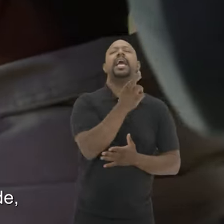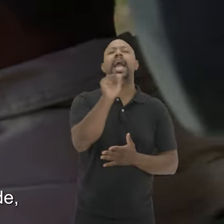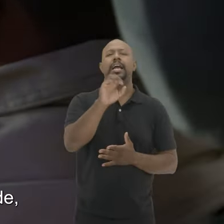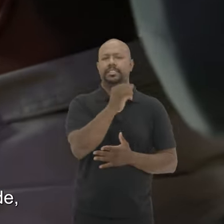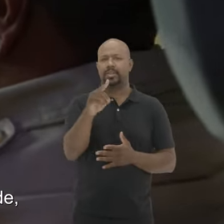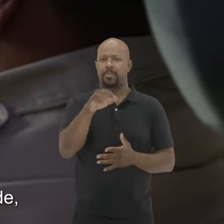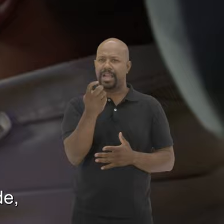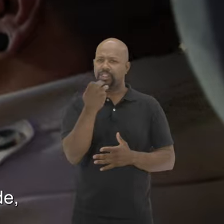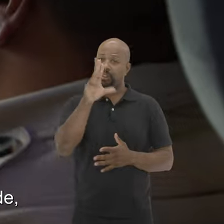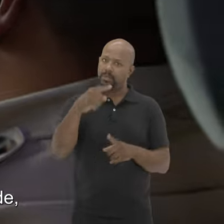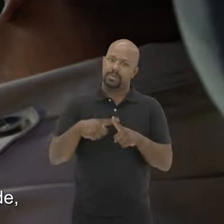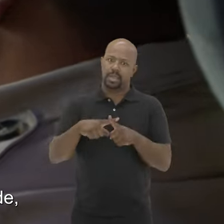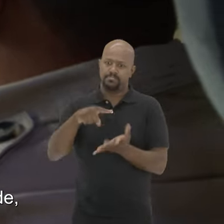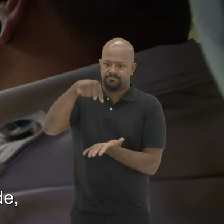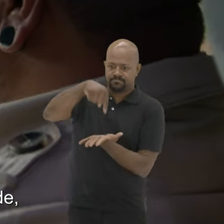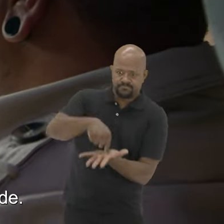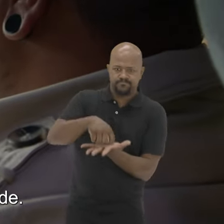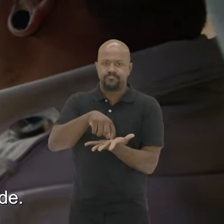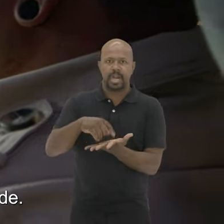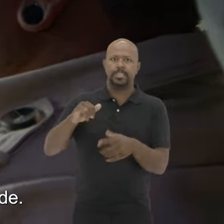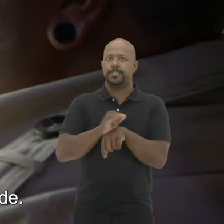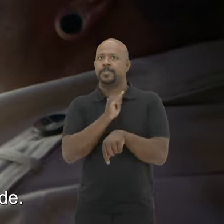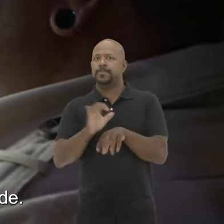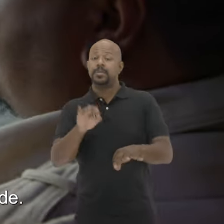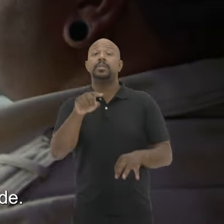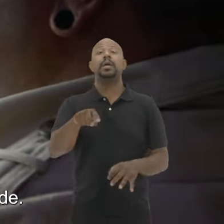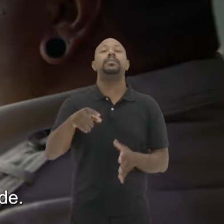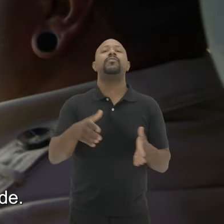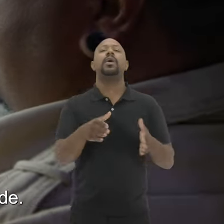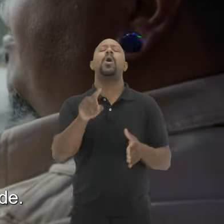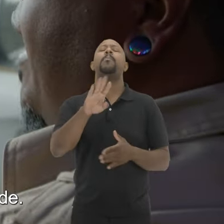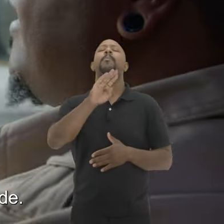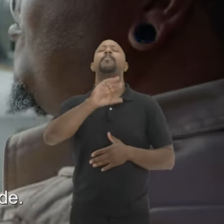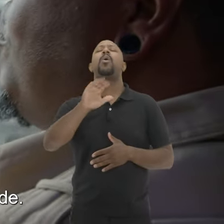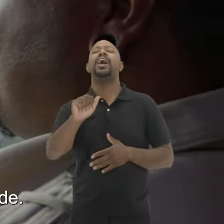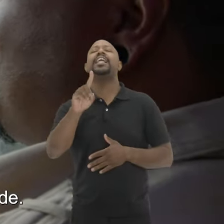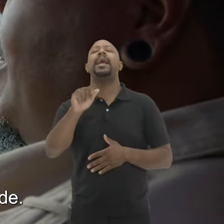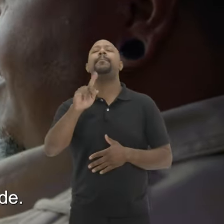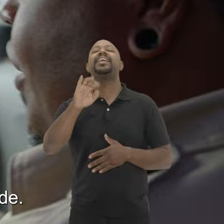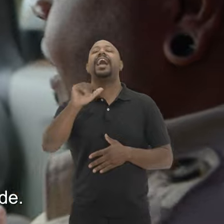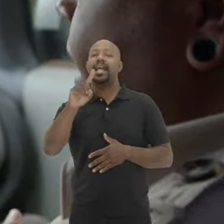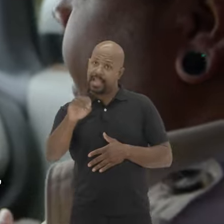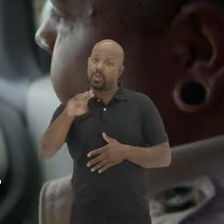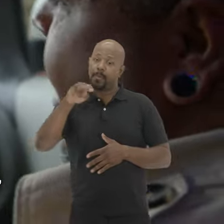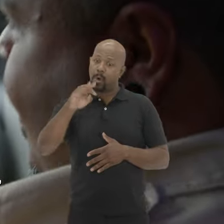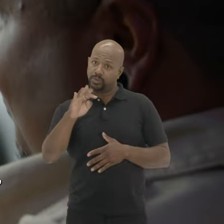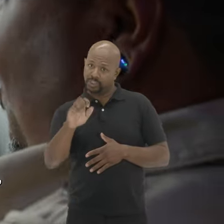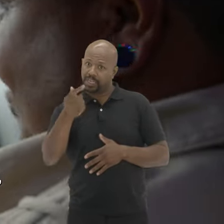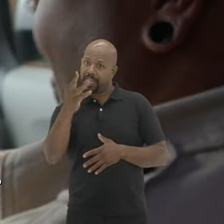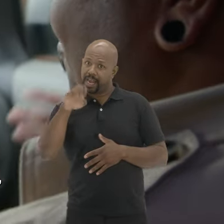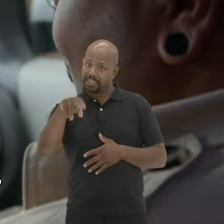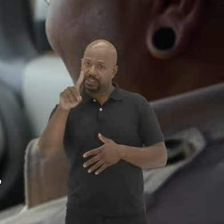Martim devido à posição estratégica da cidade e essa estrada ficou conhecida como boca da picada do monte grande e